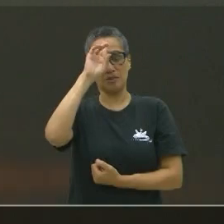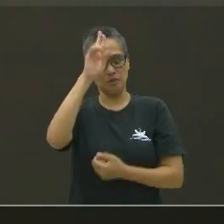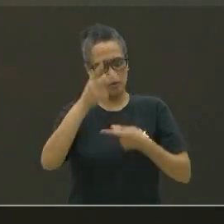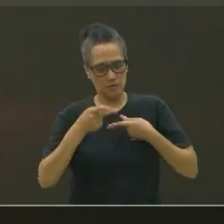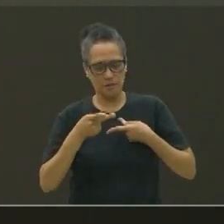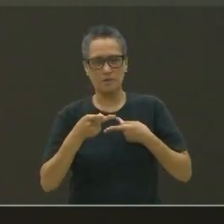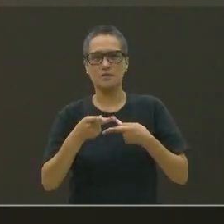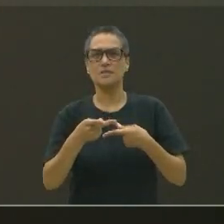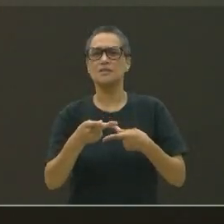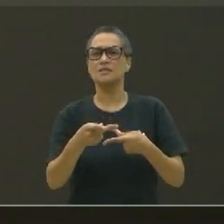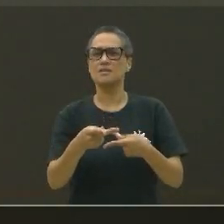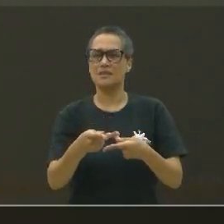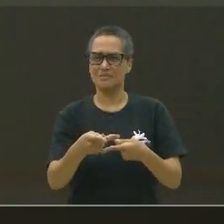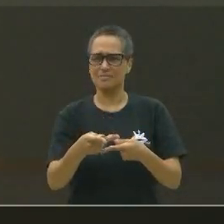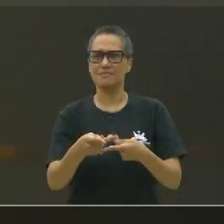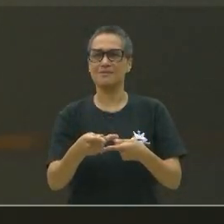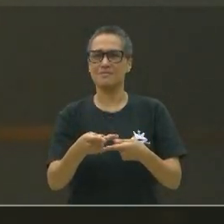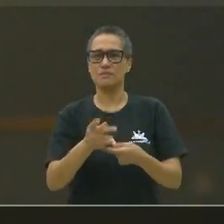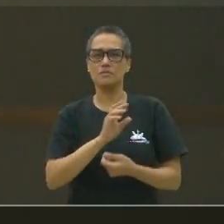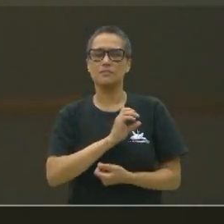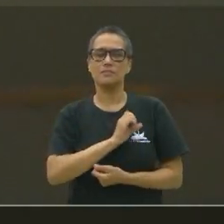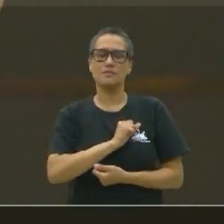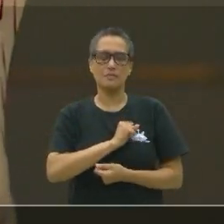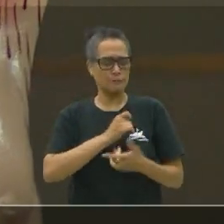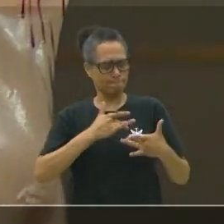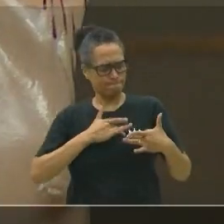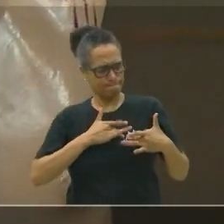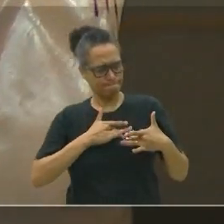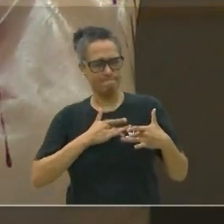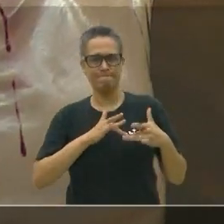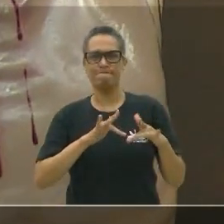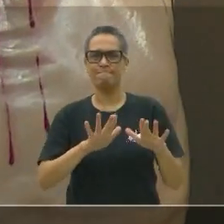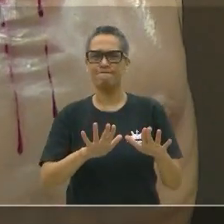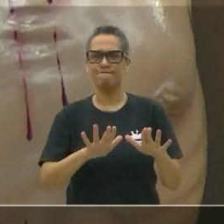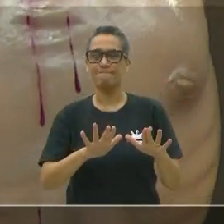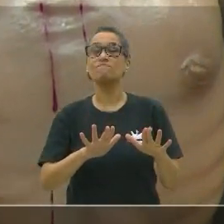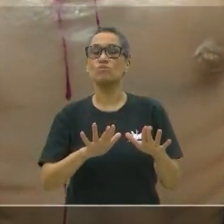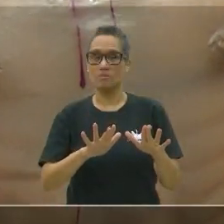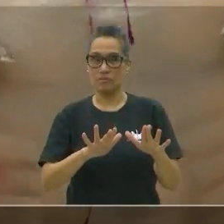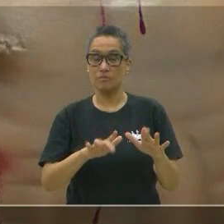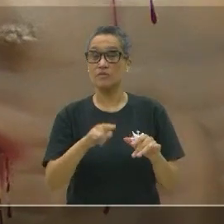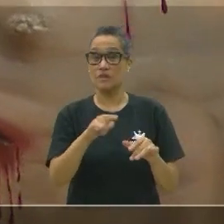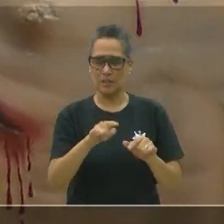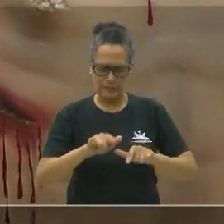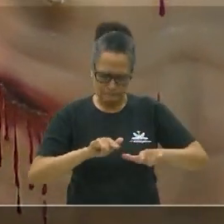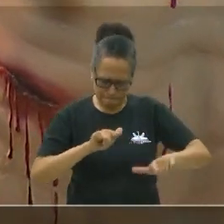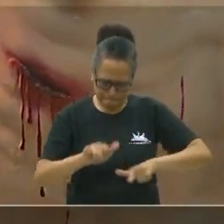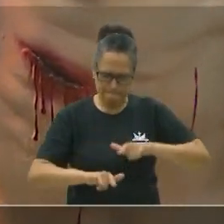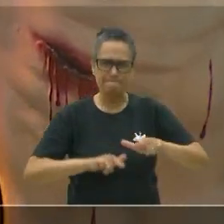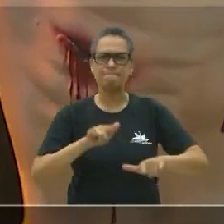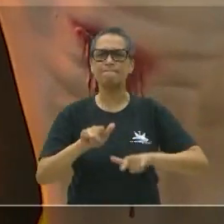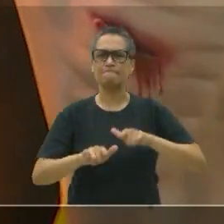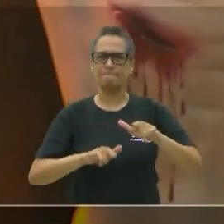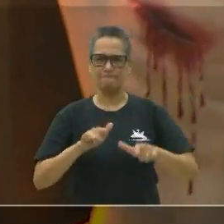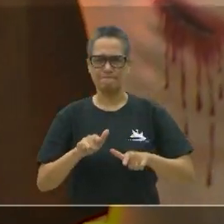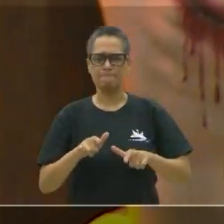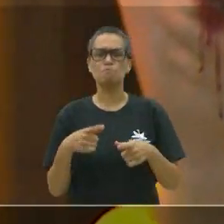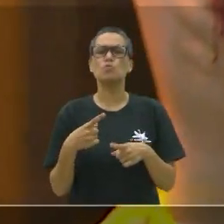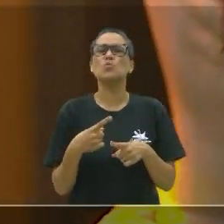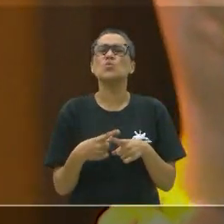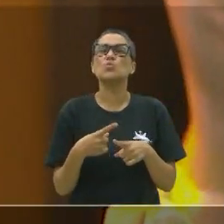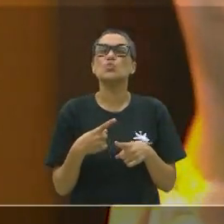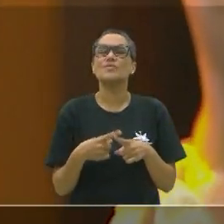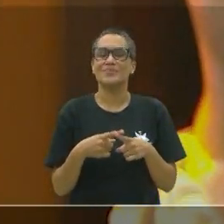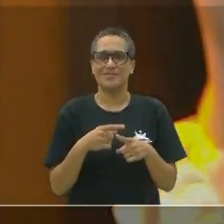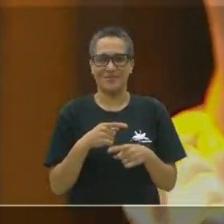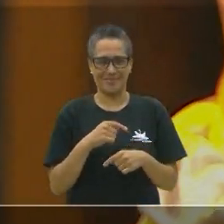é rico em amor e misericórdia, é Ele fazendo a obra, é Ele trabalhando, porque Ele é rico